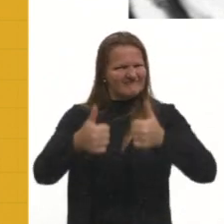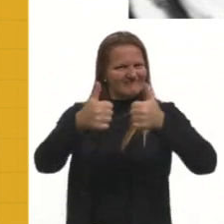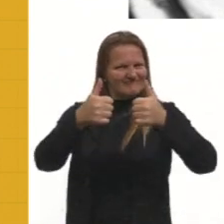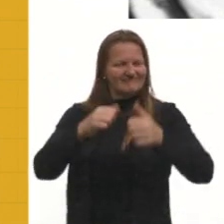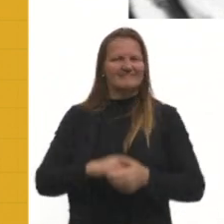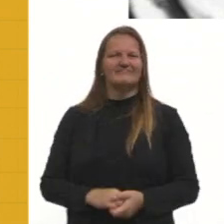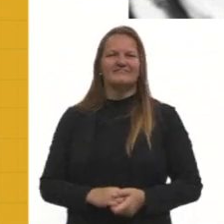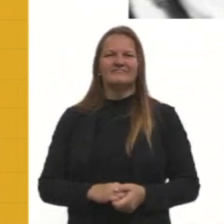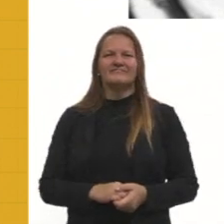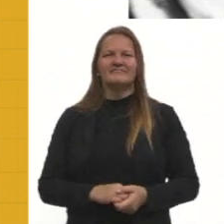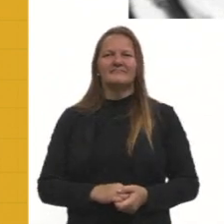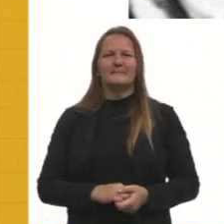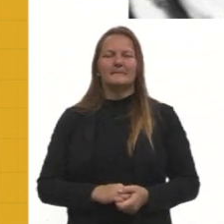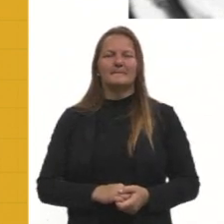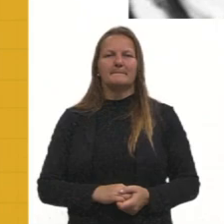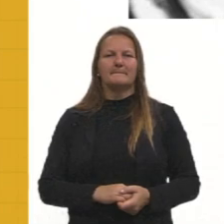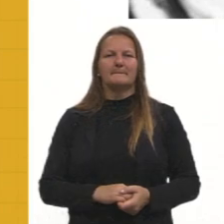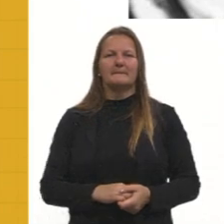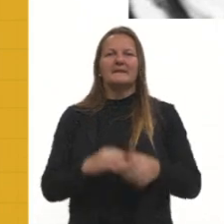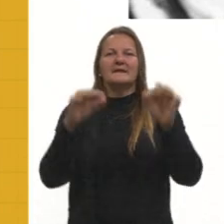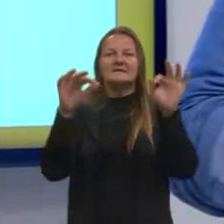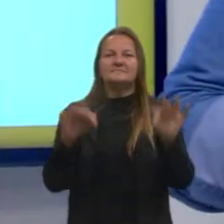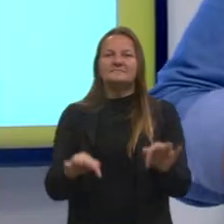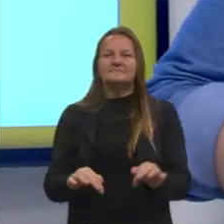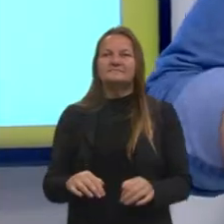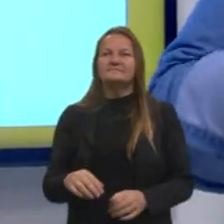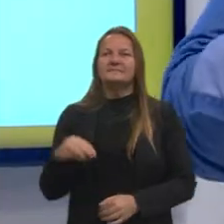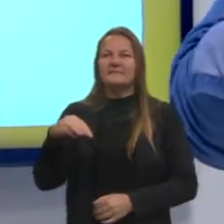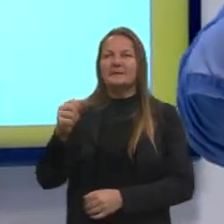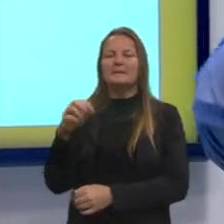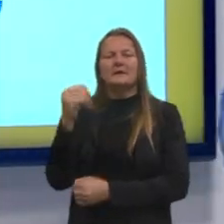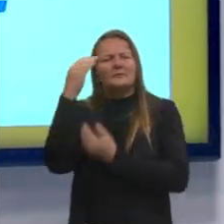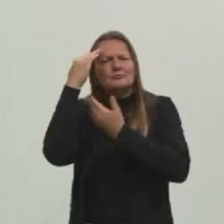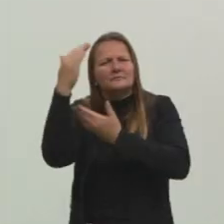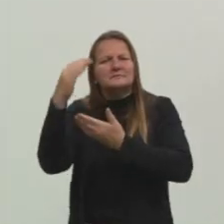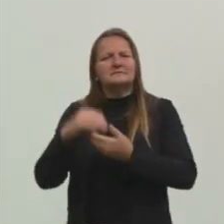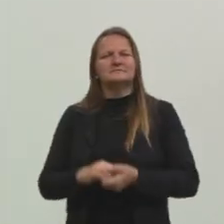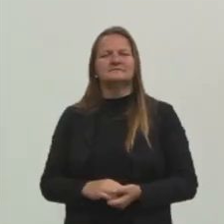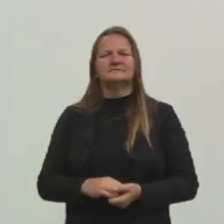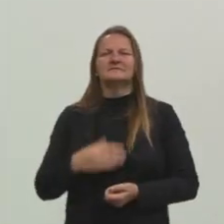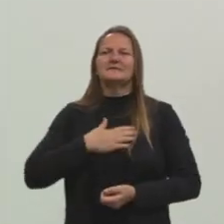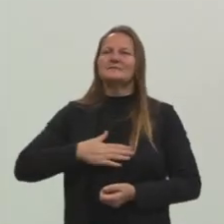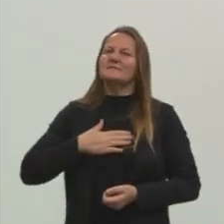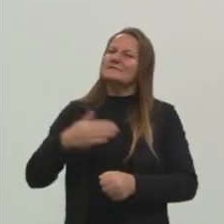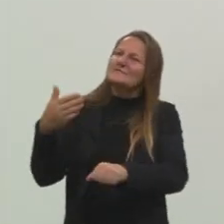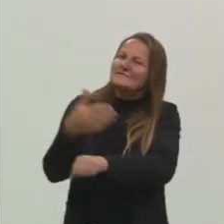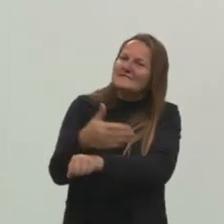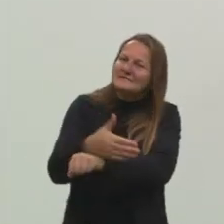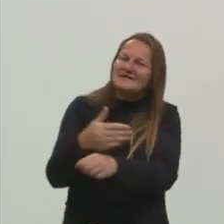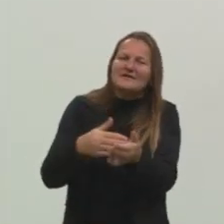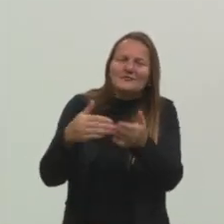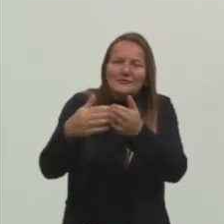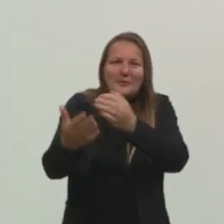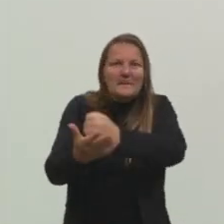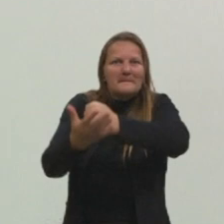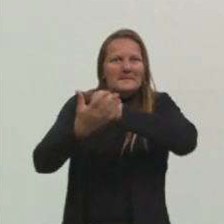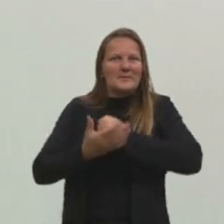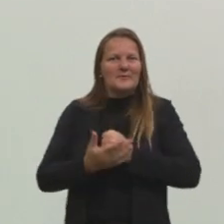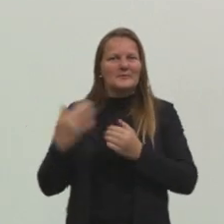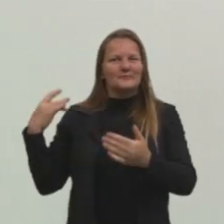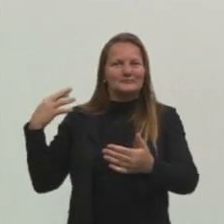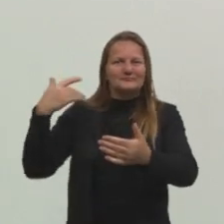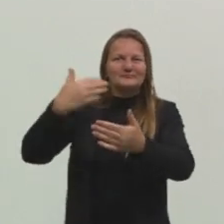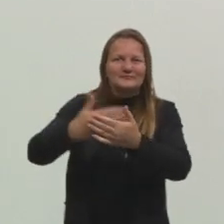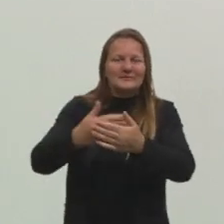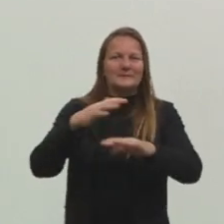então gente com esse encerramento aí do prof Mailon agradeço imensamente a participação a todo o apoio durante as aulas de